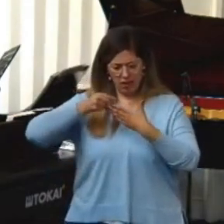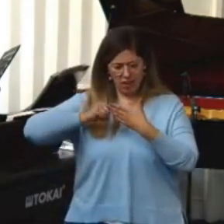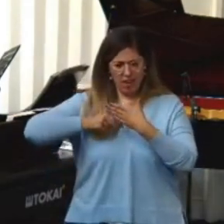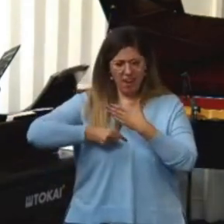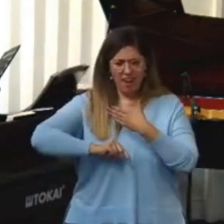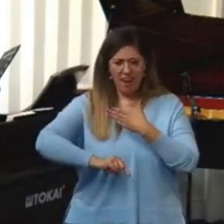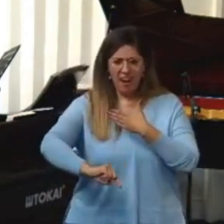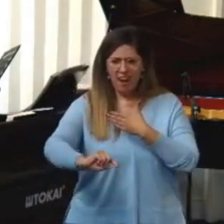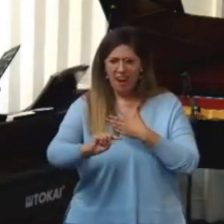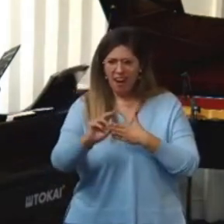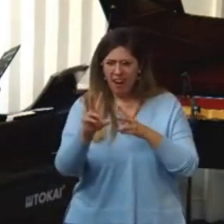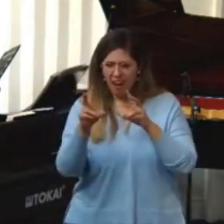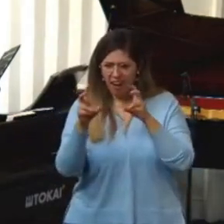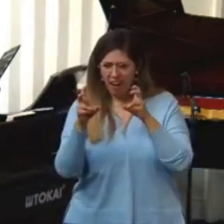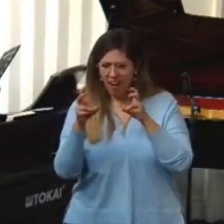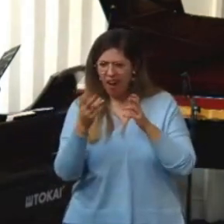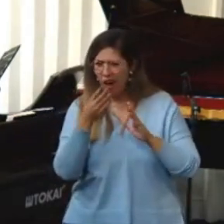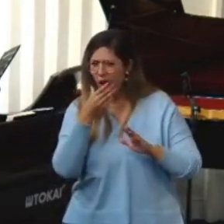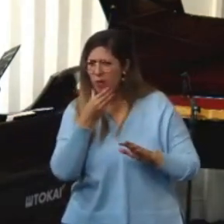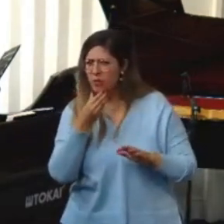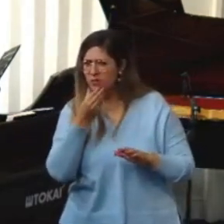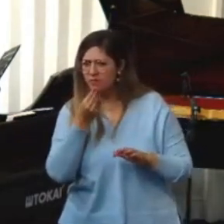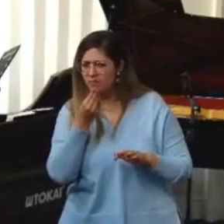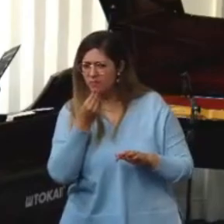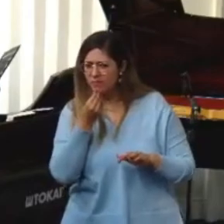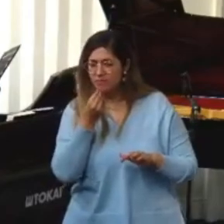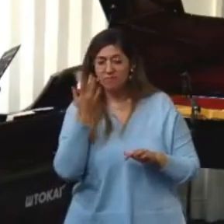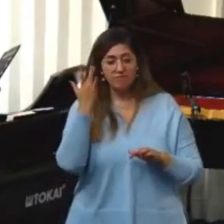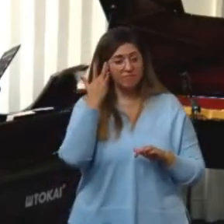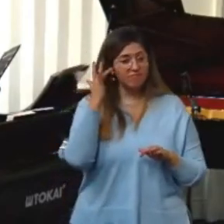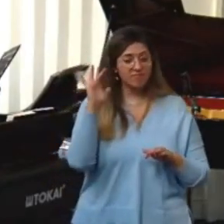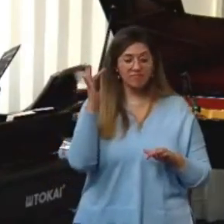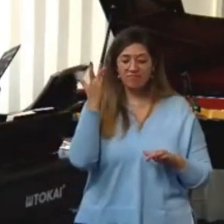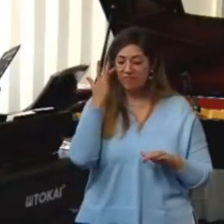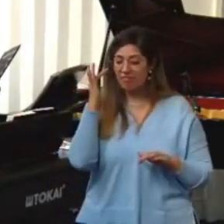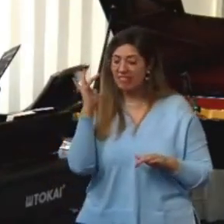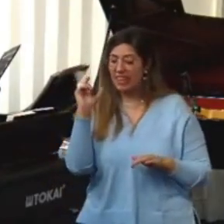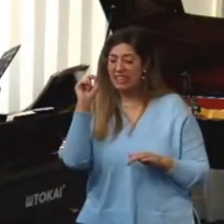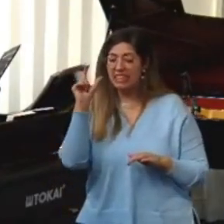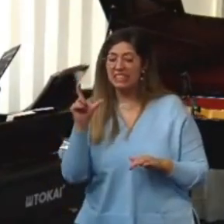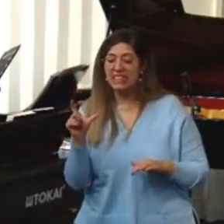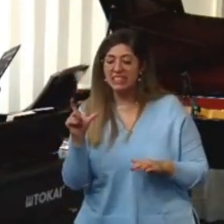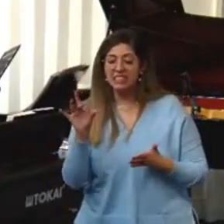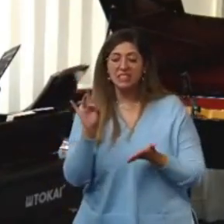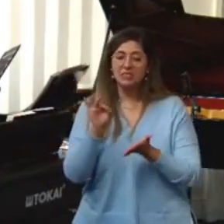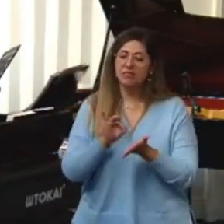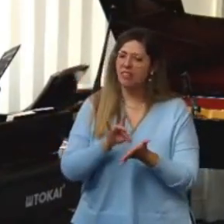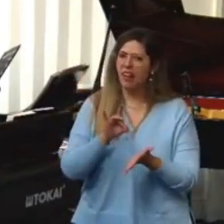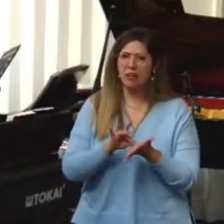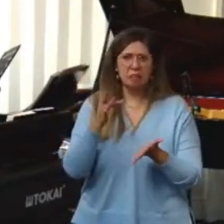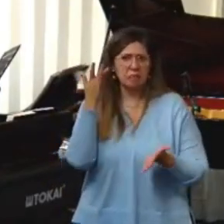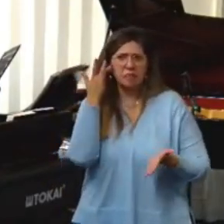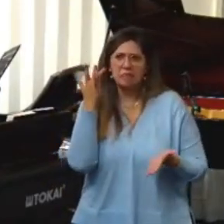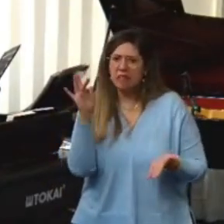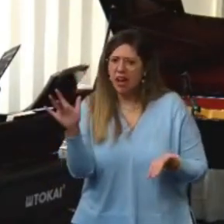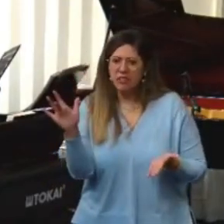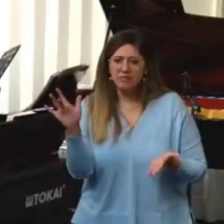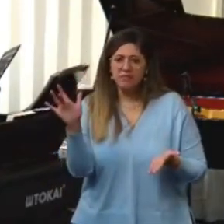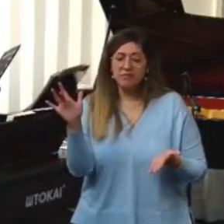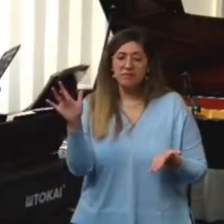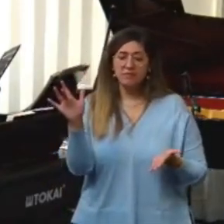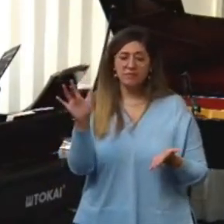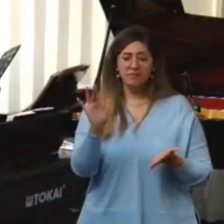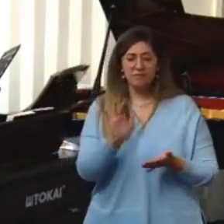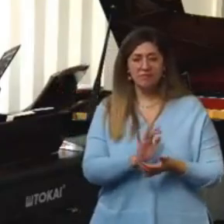começa a ver que ele é um homem que não sabe quem é. E ele não sabe quem é quando ele vai se casar.